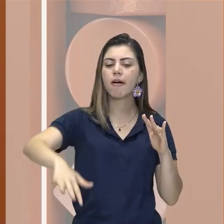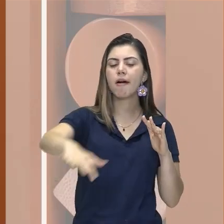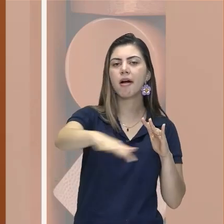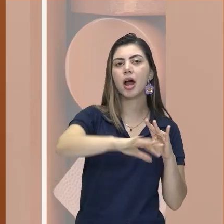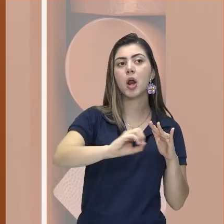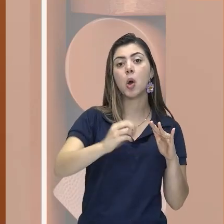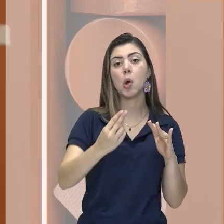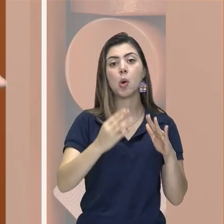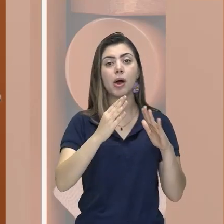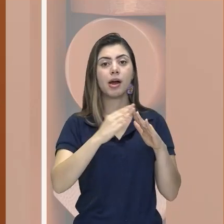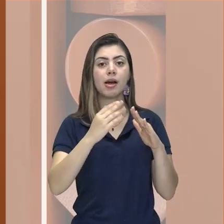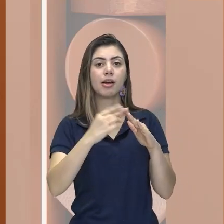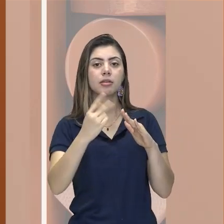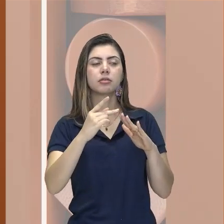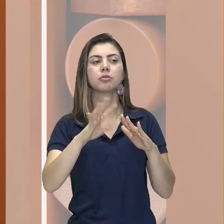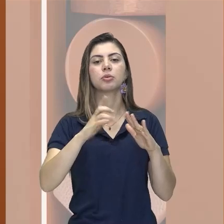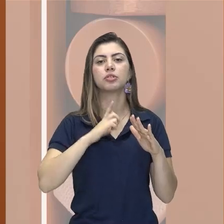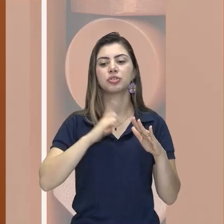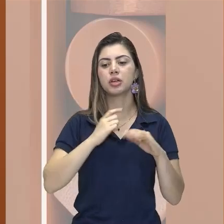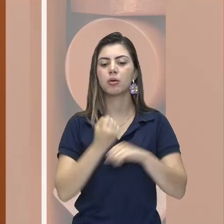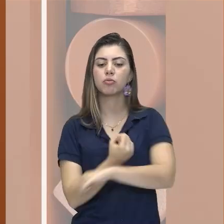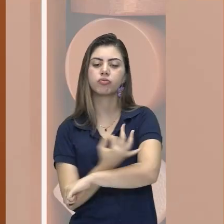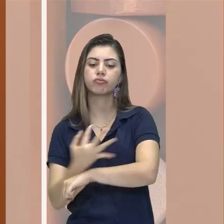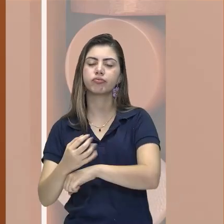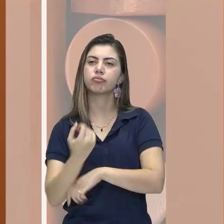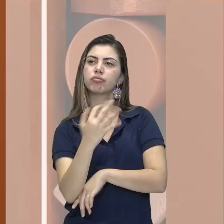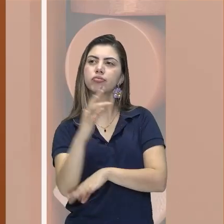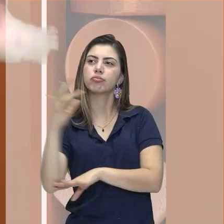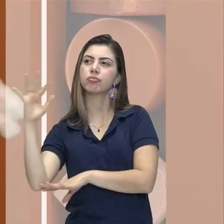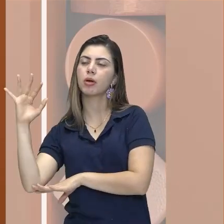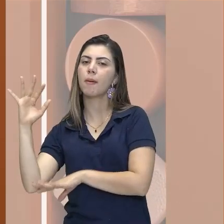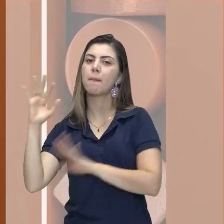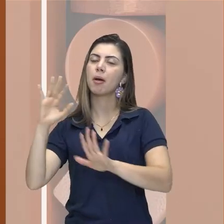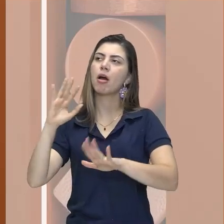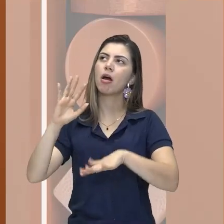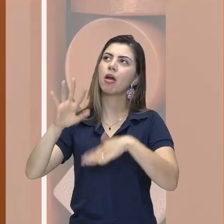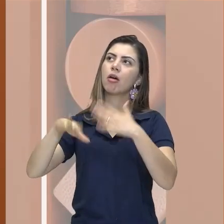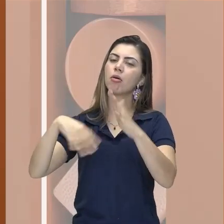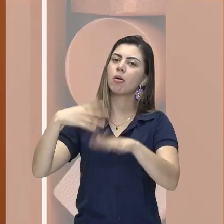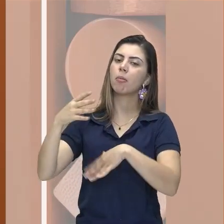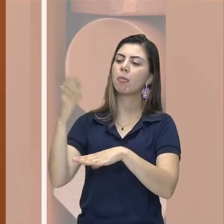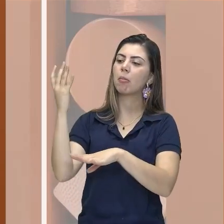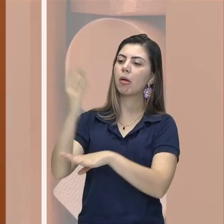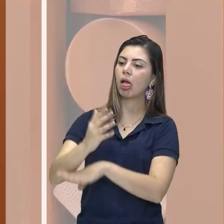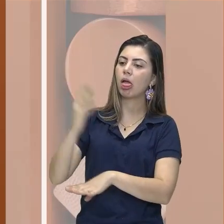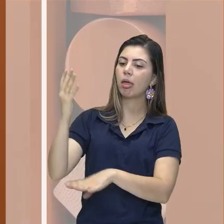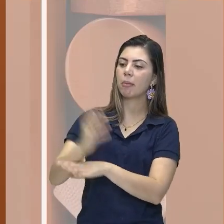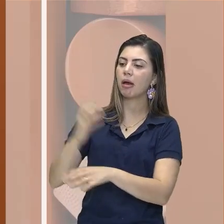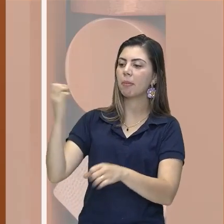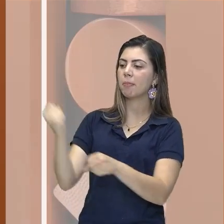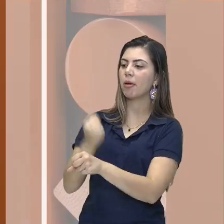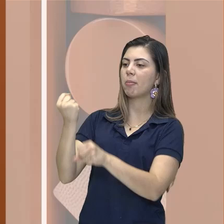residência e que, com o passar do tempo, essa área verde ela foi substituída por uma construção.